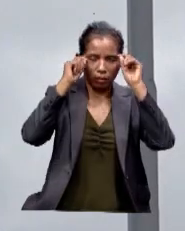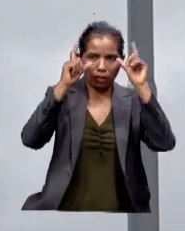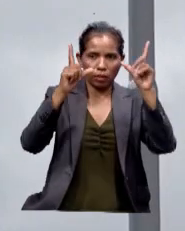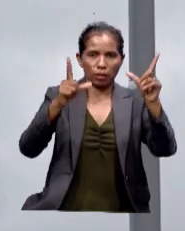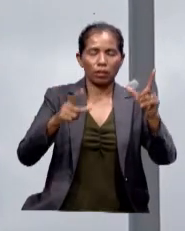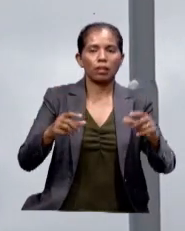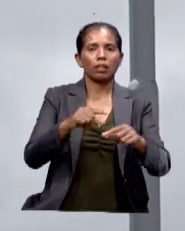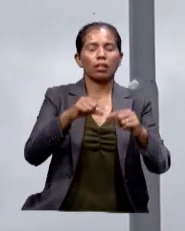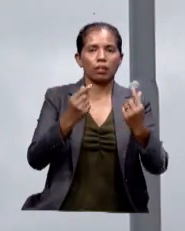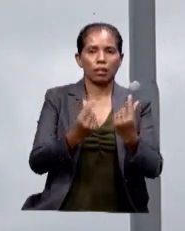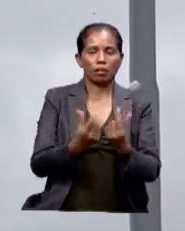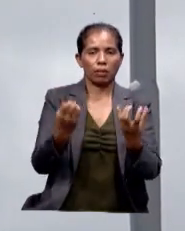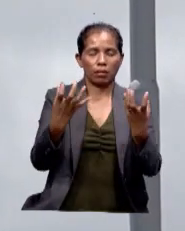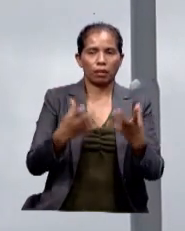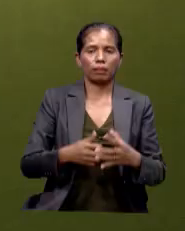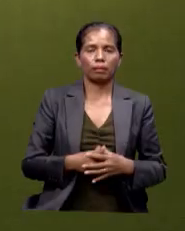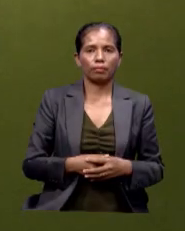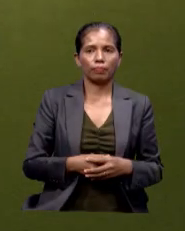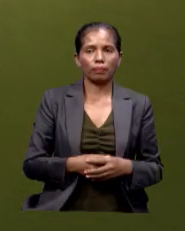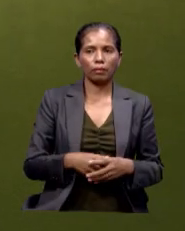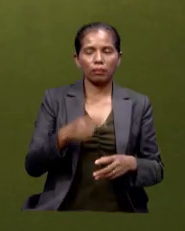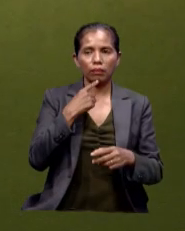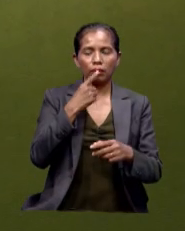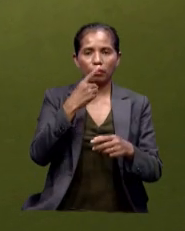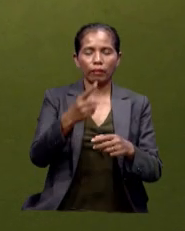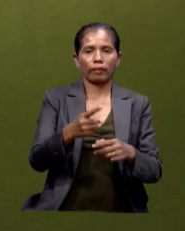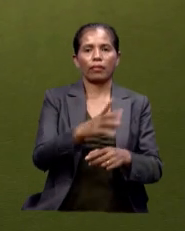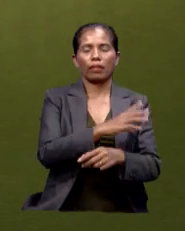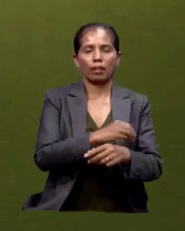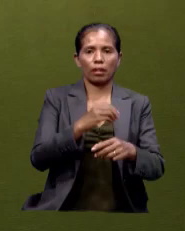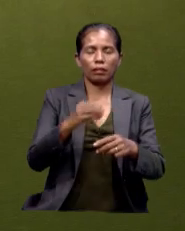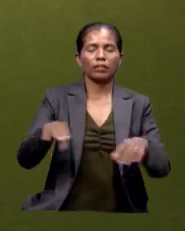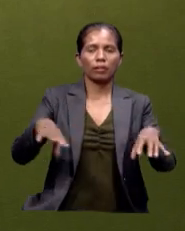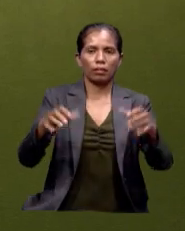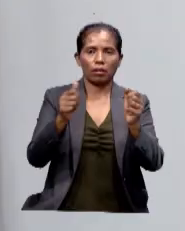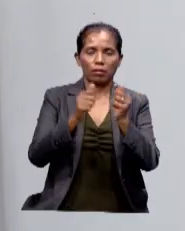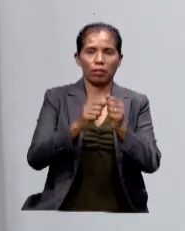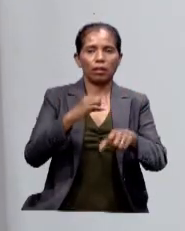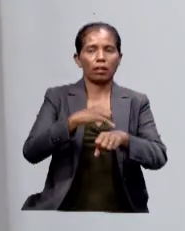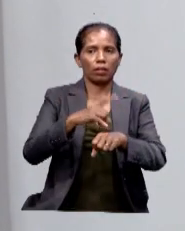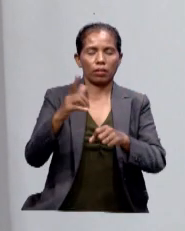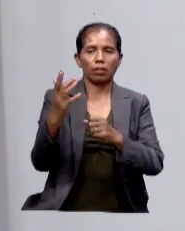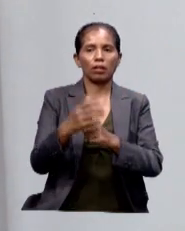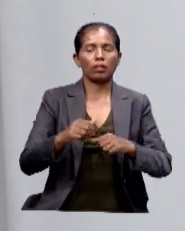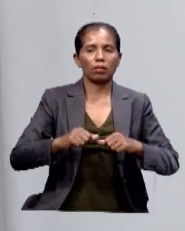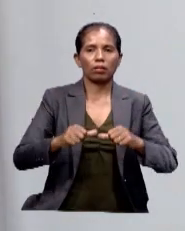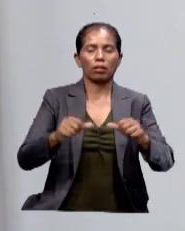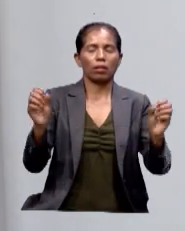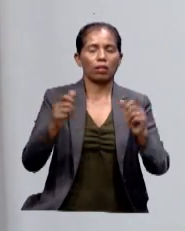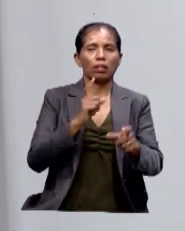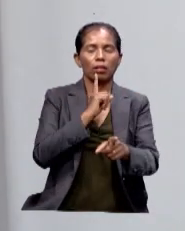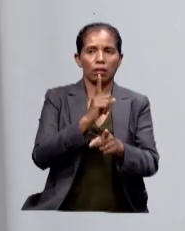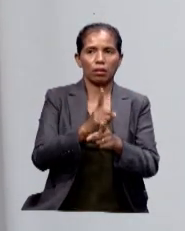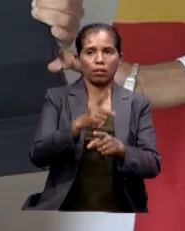setor oioin. Olímpio Miranda Branco mos reconhece durante né cooperação entre nação ruane lá o la efetivo